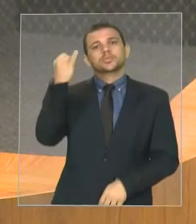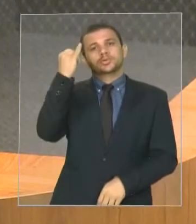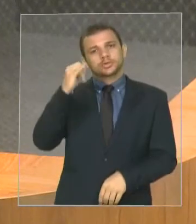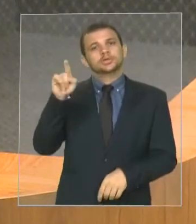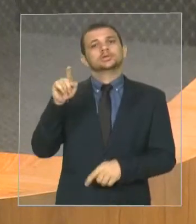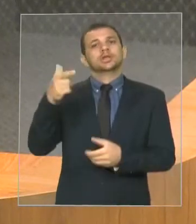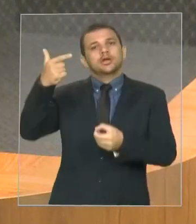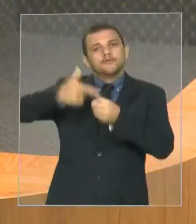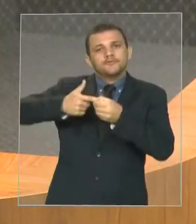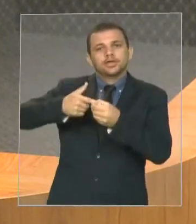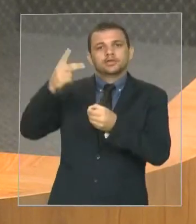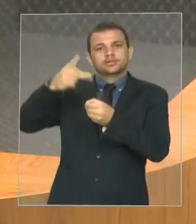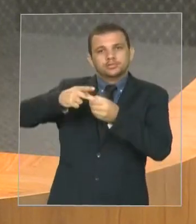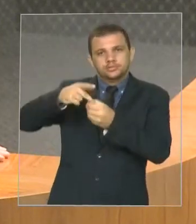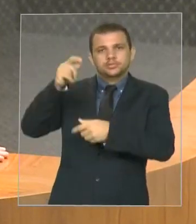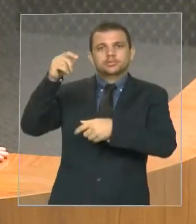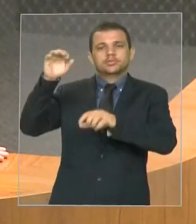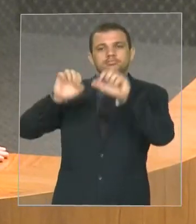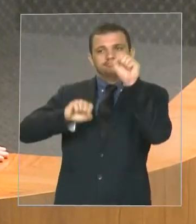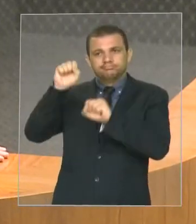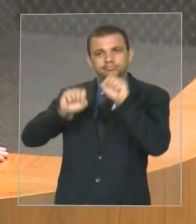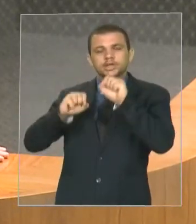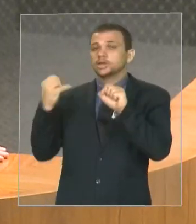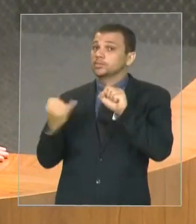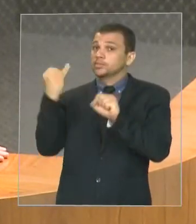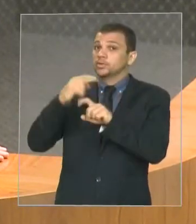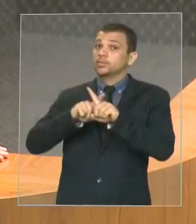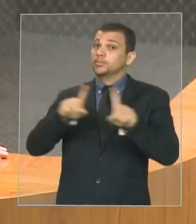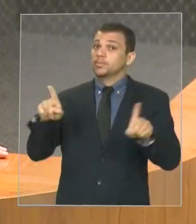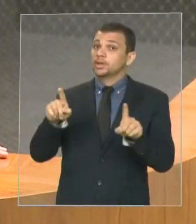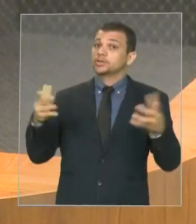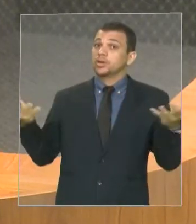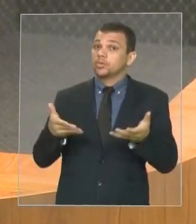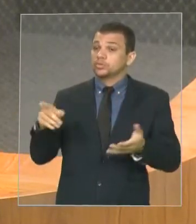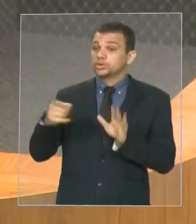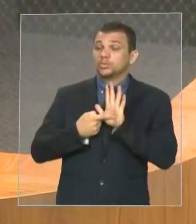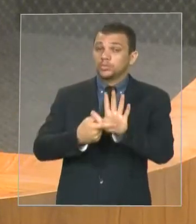mas nessas condições não são positivas da maneira como foi colocada. Agradeço, senhor presidente.